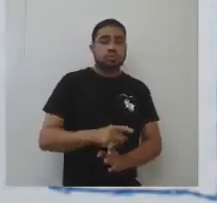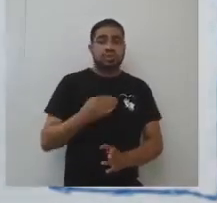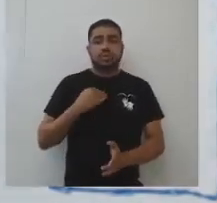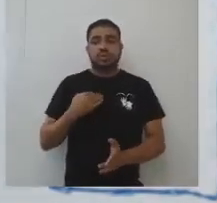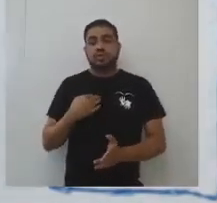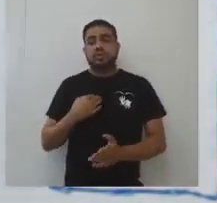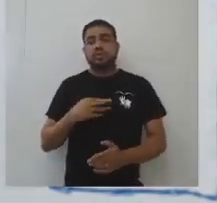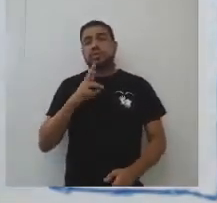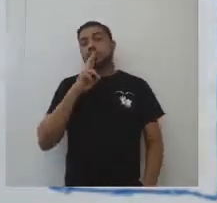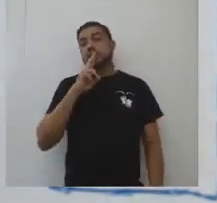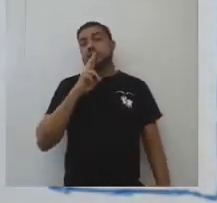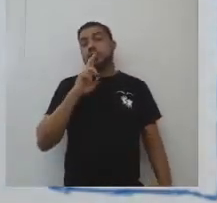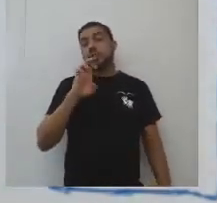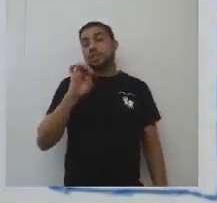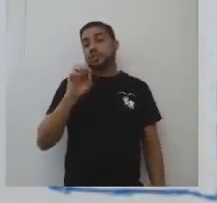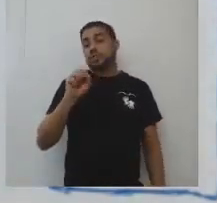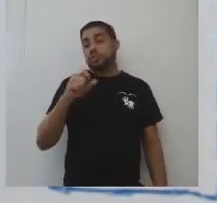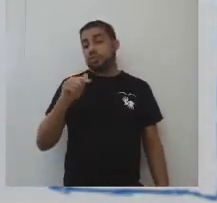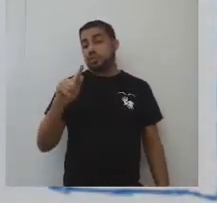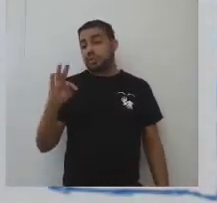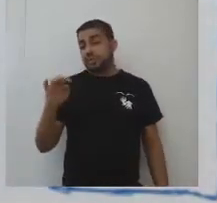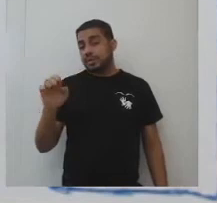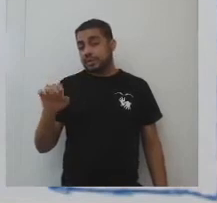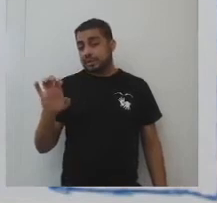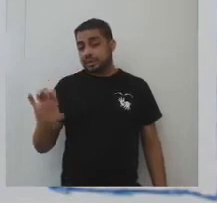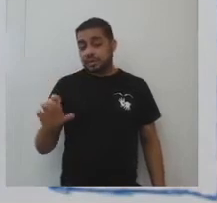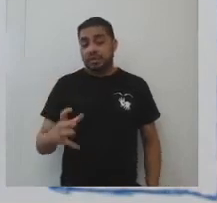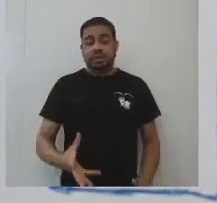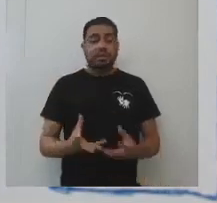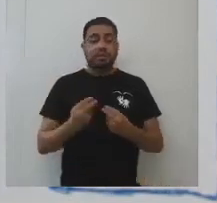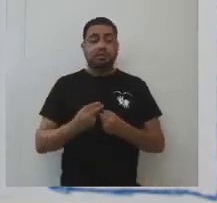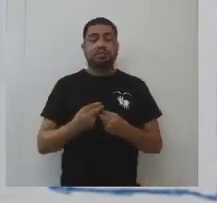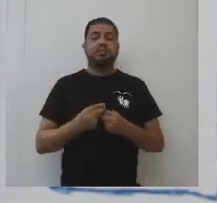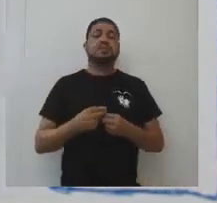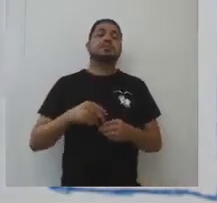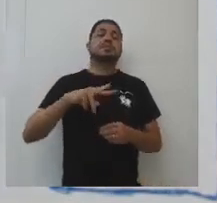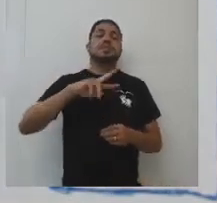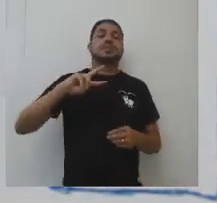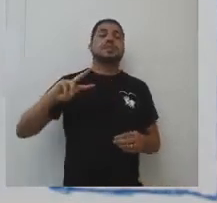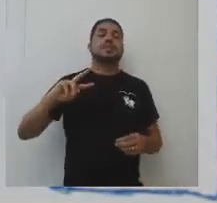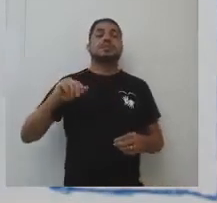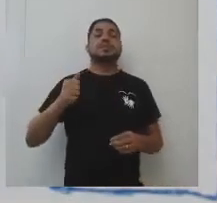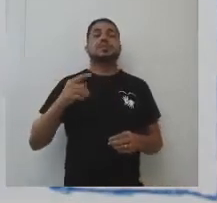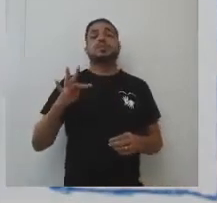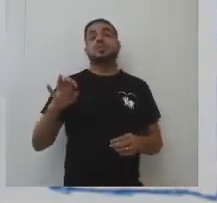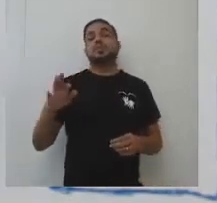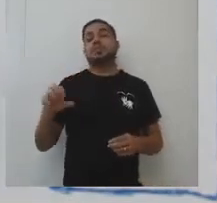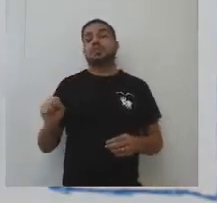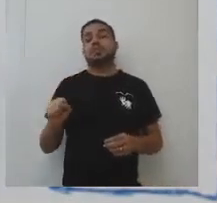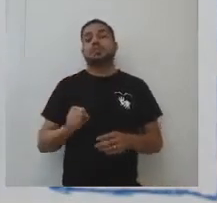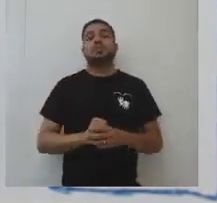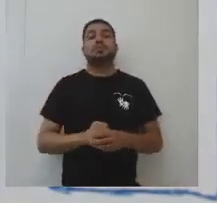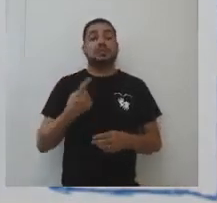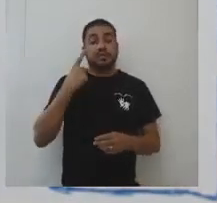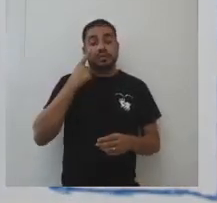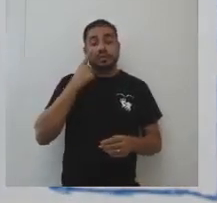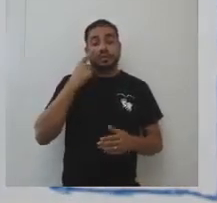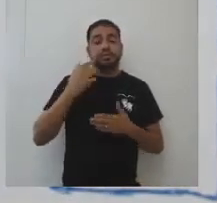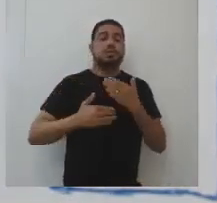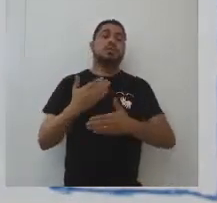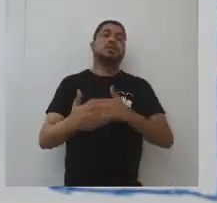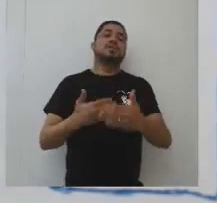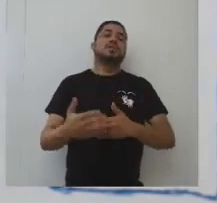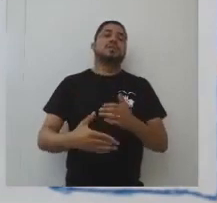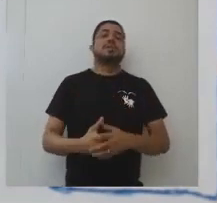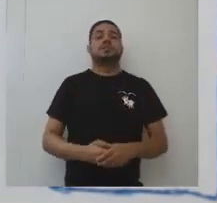quê? Resultante. E essa resultante é obtida por vetores e está dizendo assim, ó, olha o processo. Quer dizer,